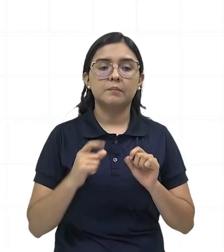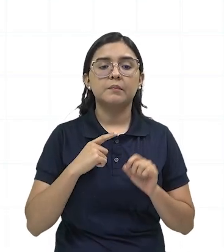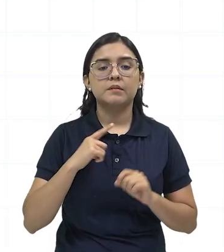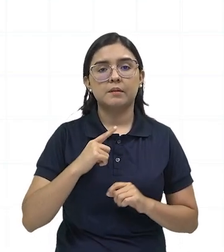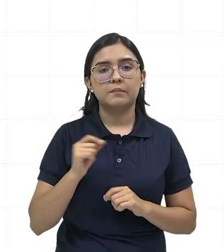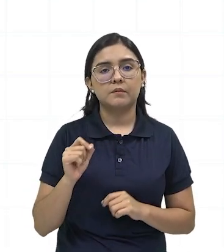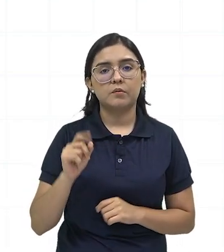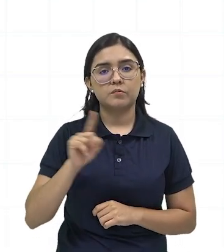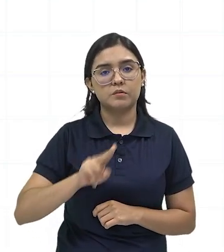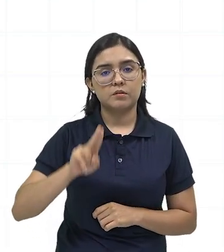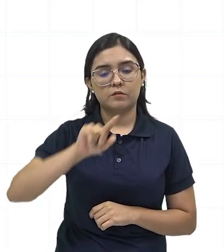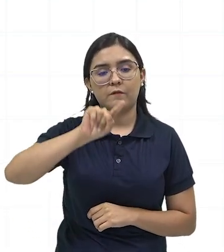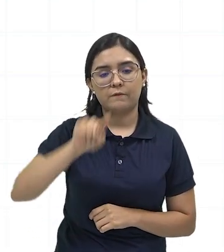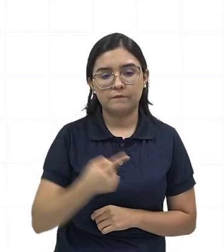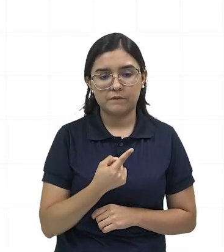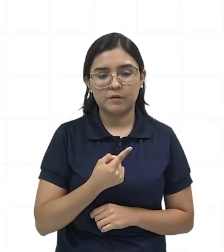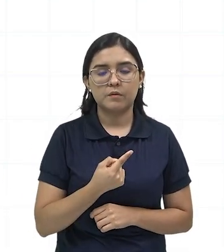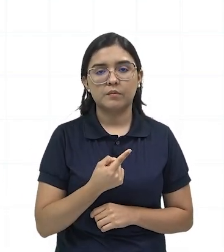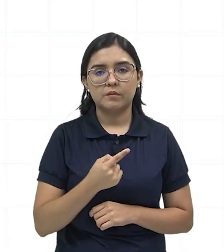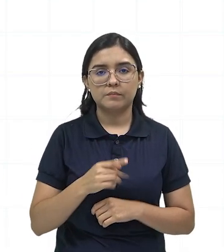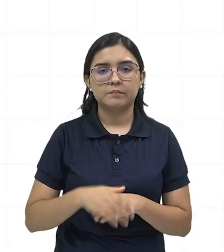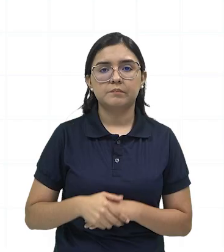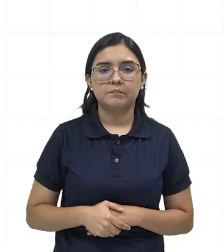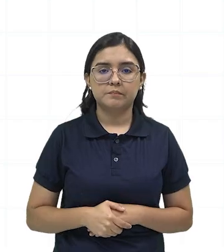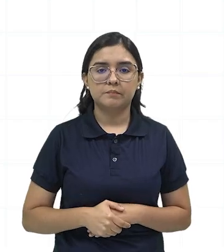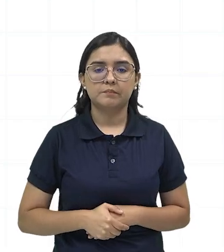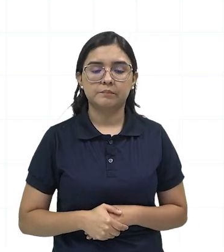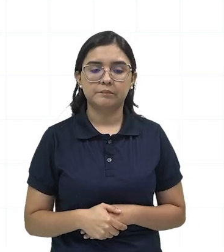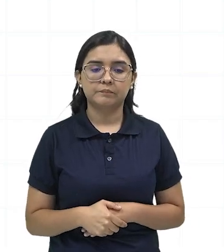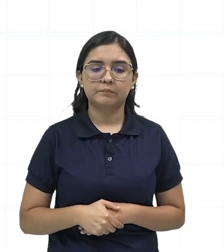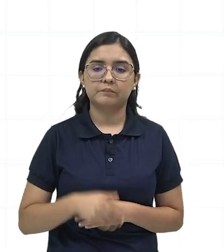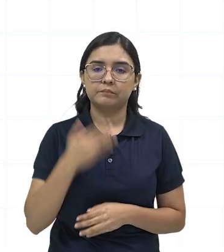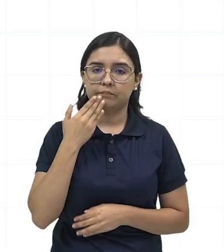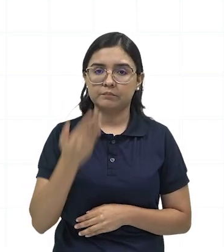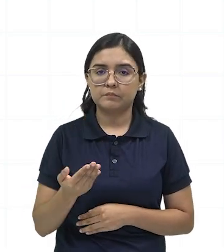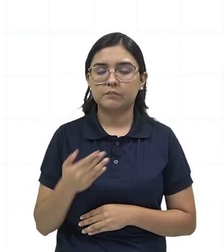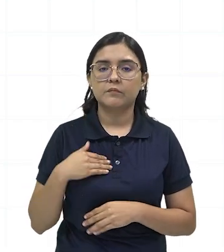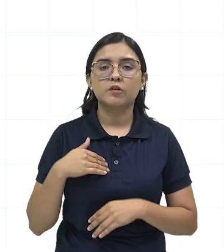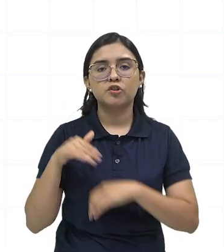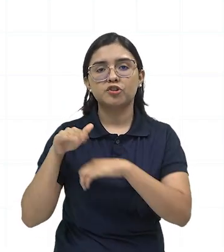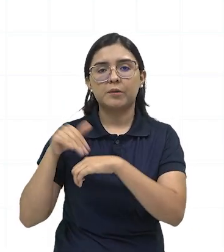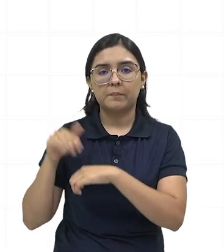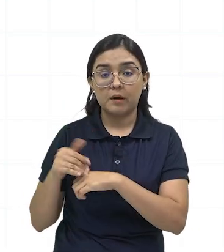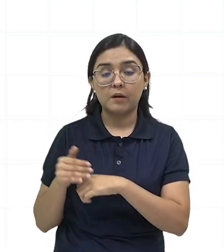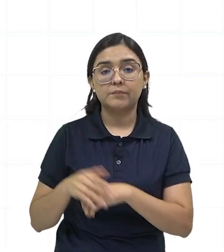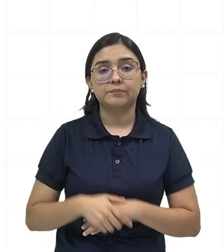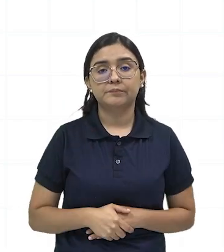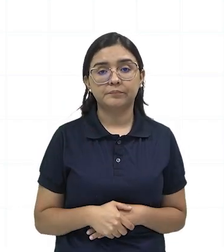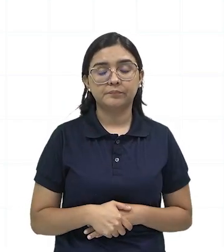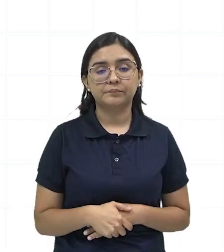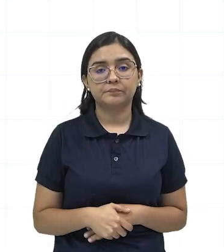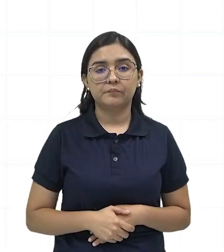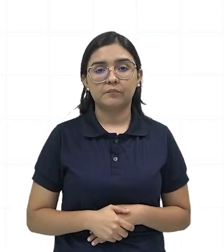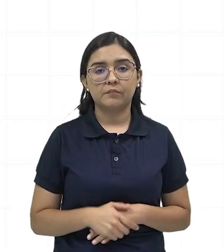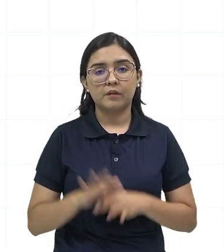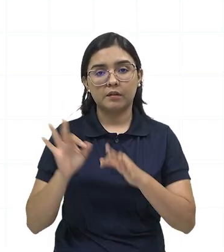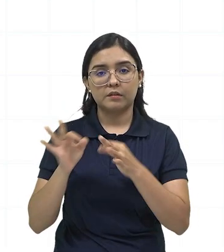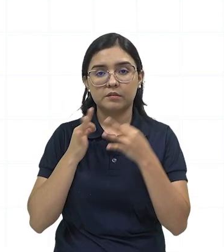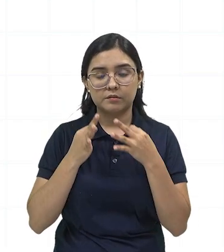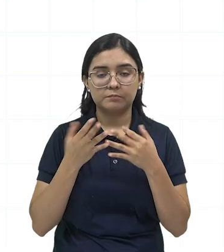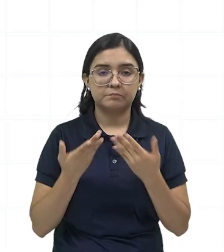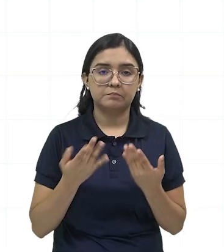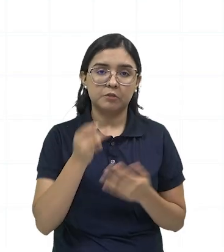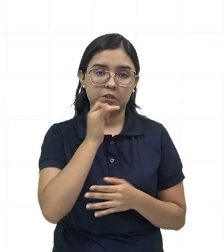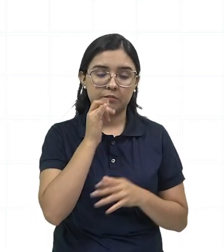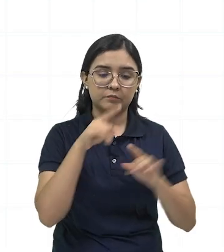separado por vírgula, justamente para invocar, para interpelar, para chamar a atenção, né? Então, vamos supor que vocês